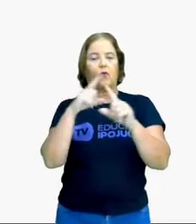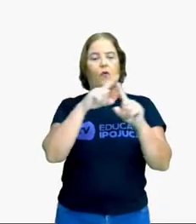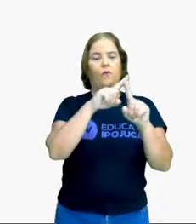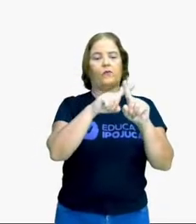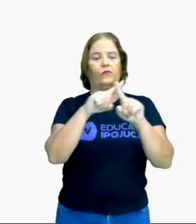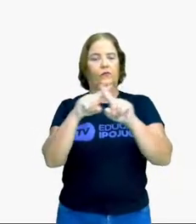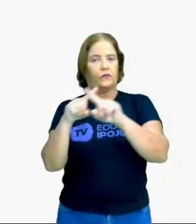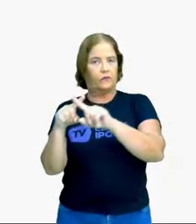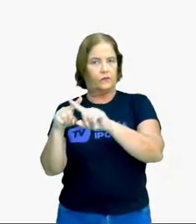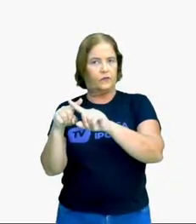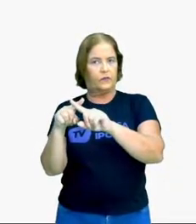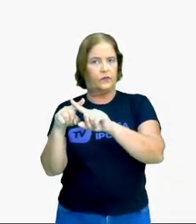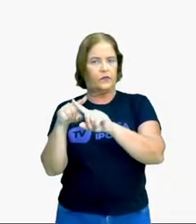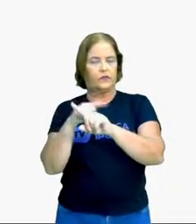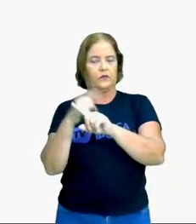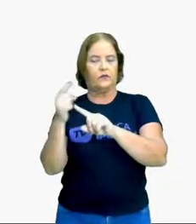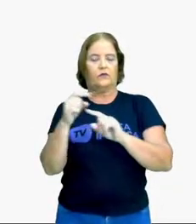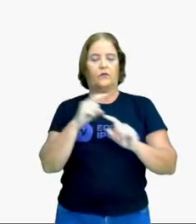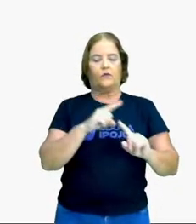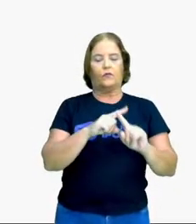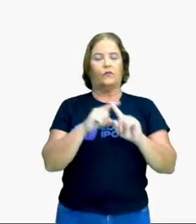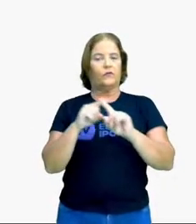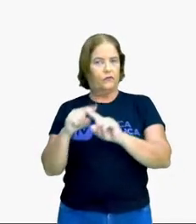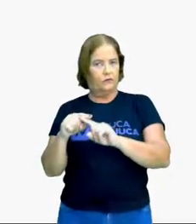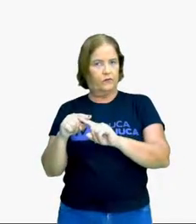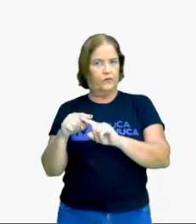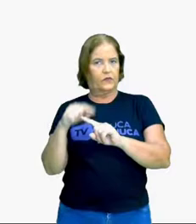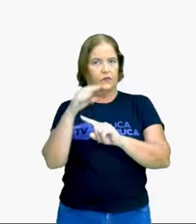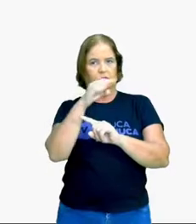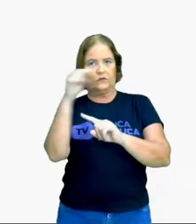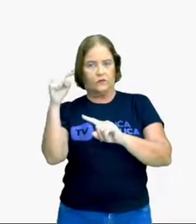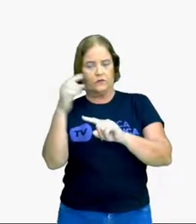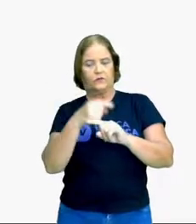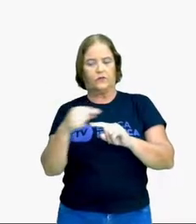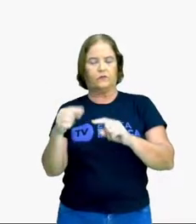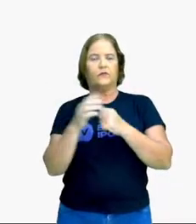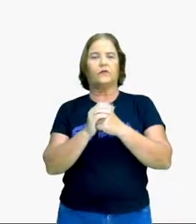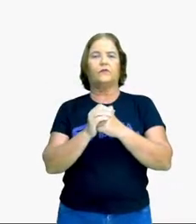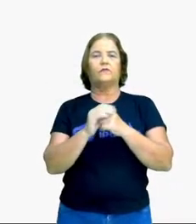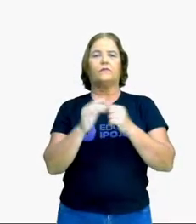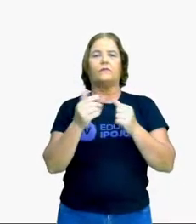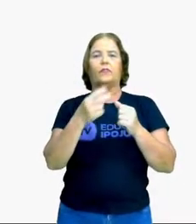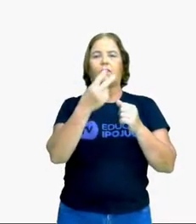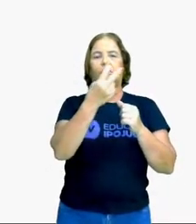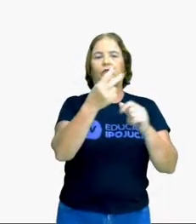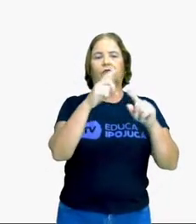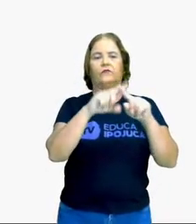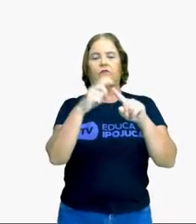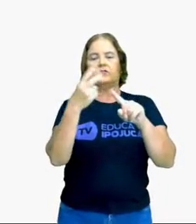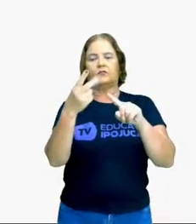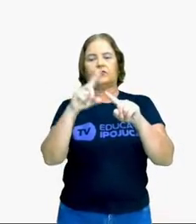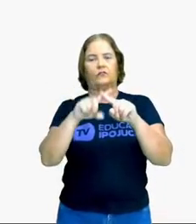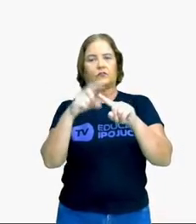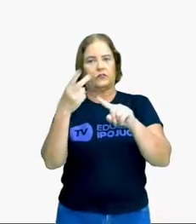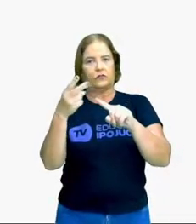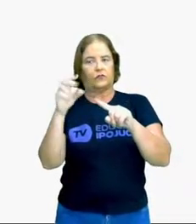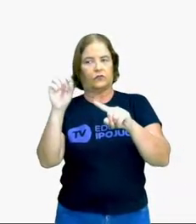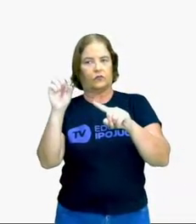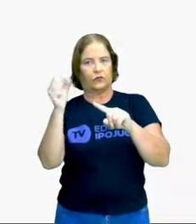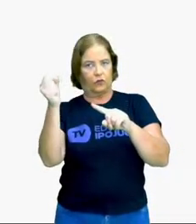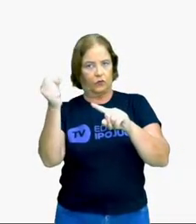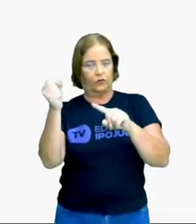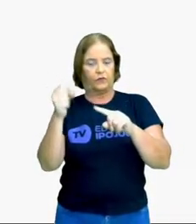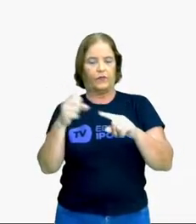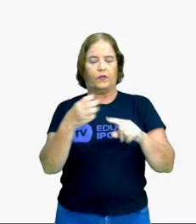os numeradores e multiplica os denominadores. Então ficará 2 vezes 2 vezes 2, 8.